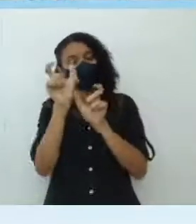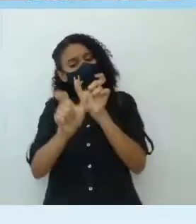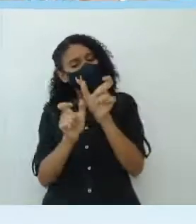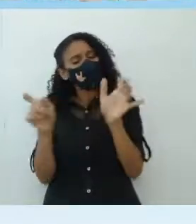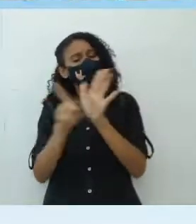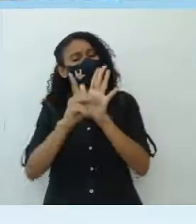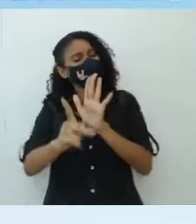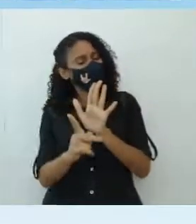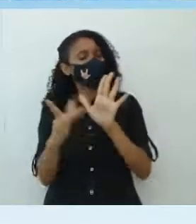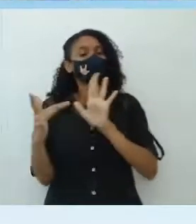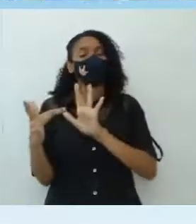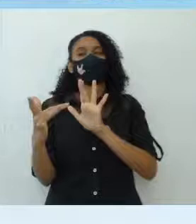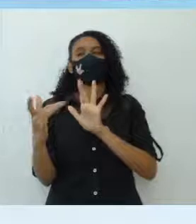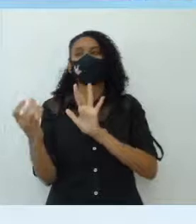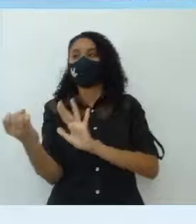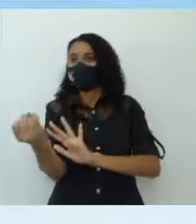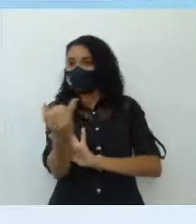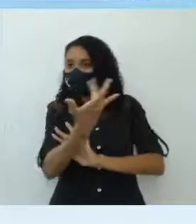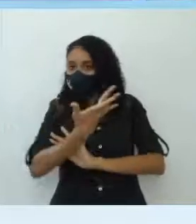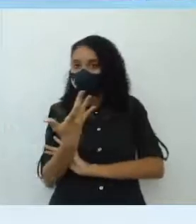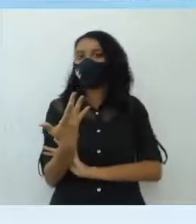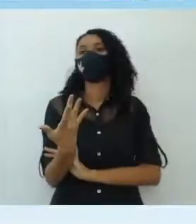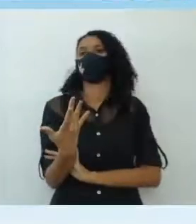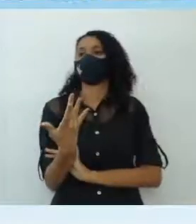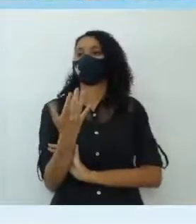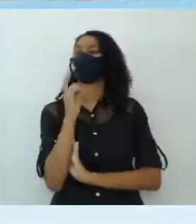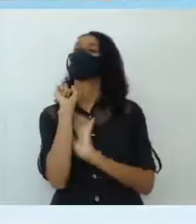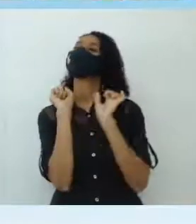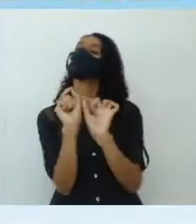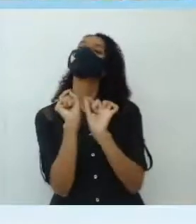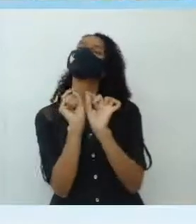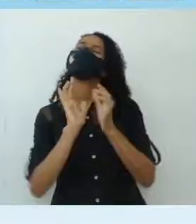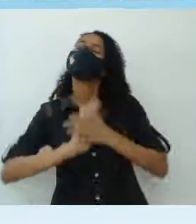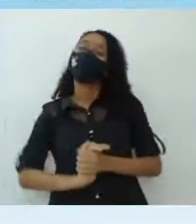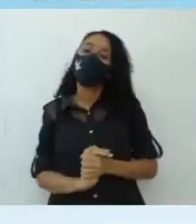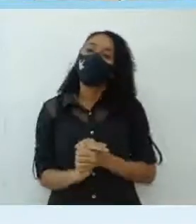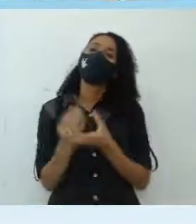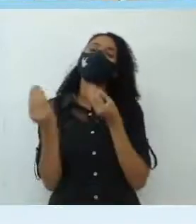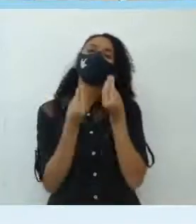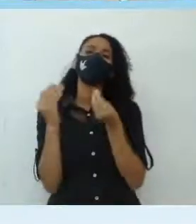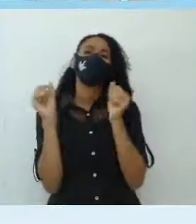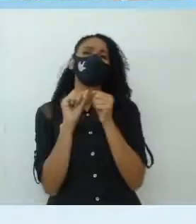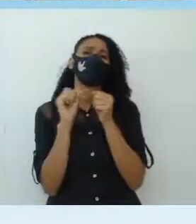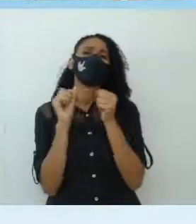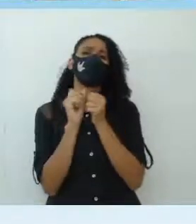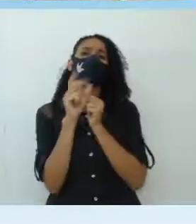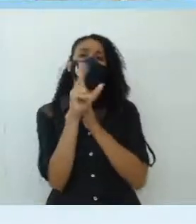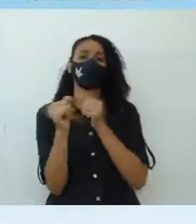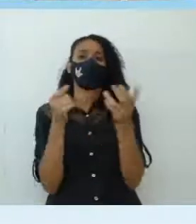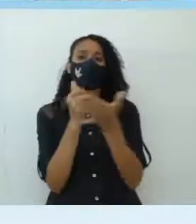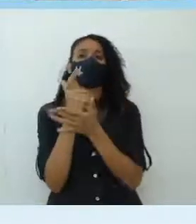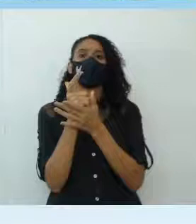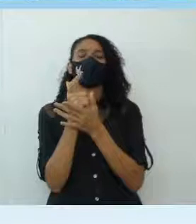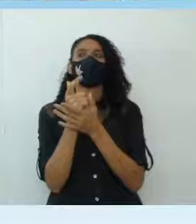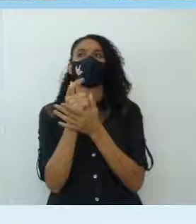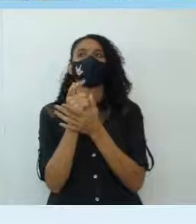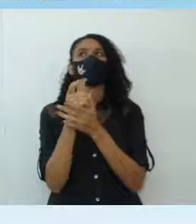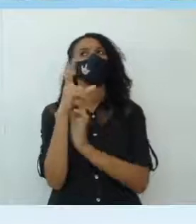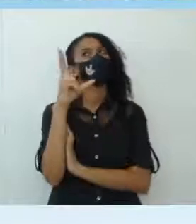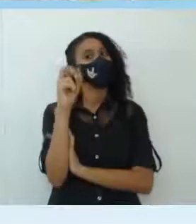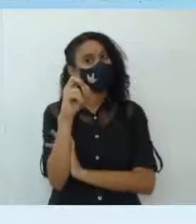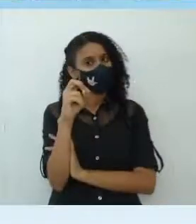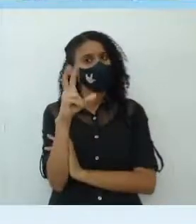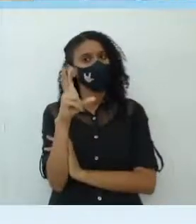própria de contagem. Que forma é essa? Bom, como é que a gente faz quando vai comprar ovos? Será que a